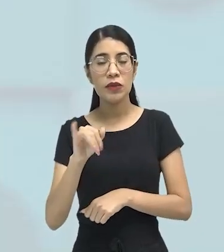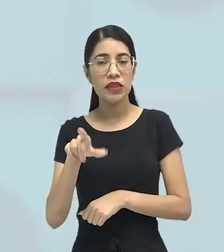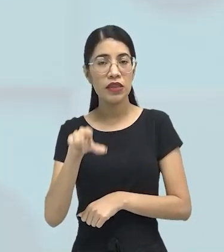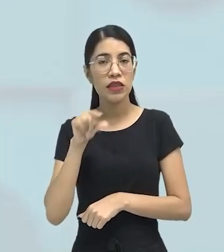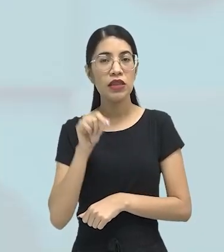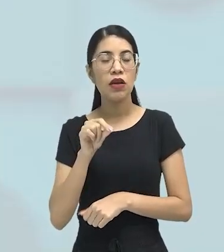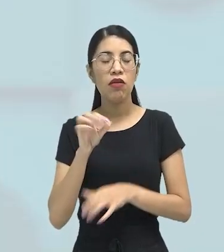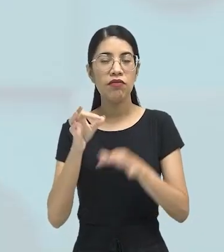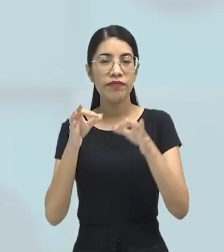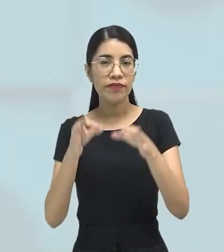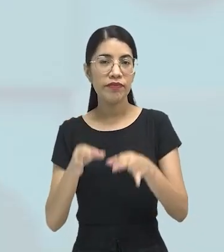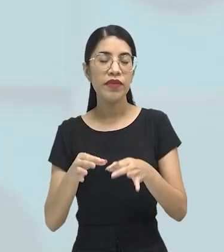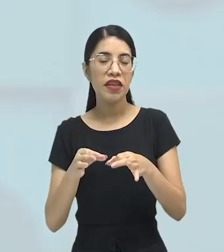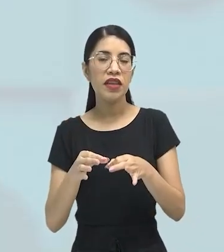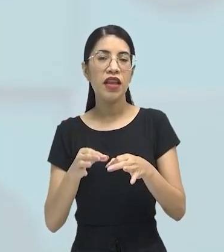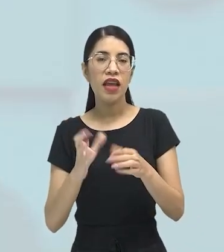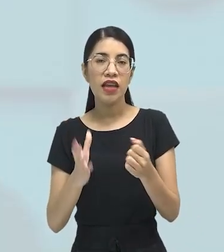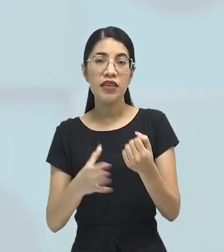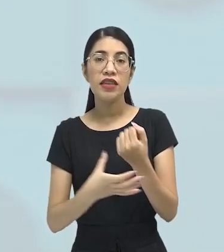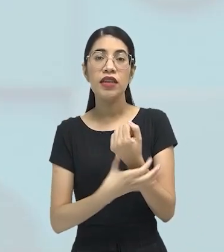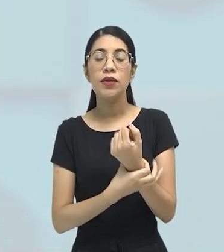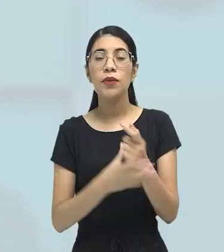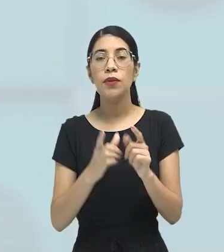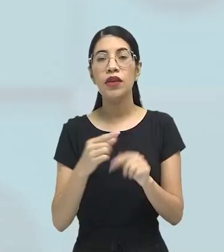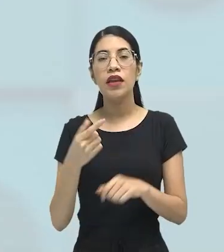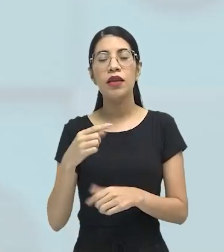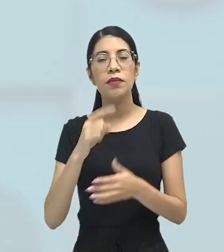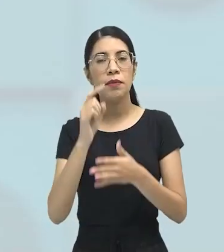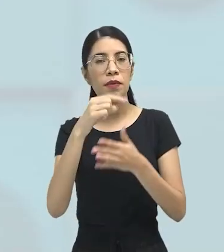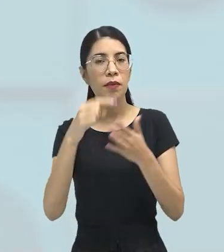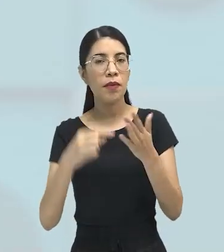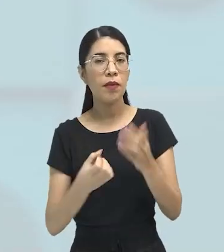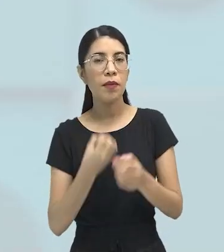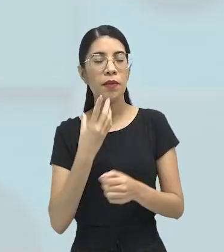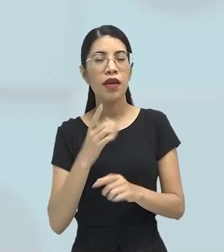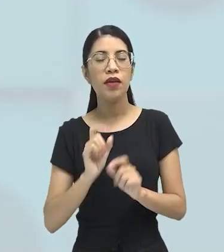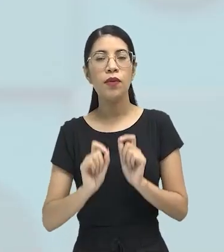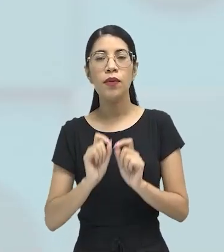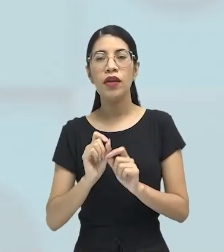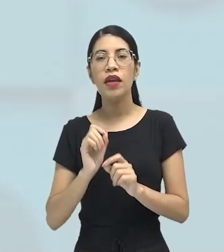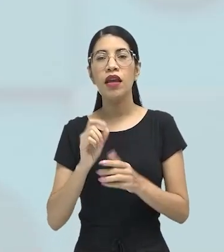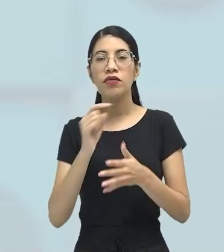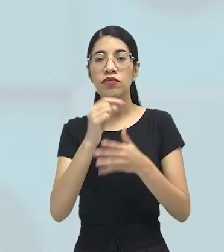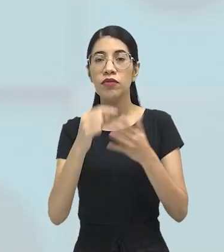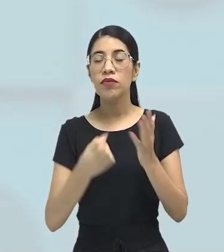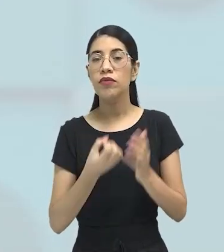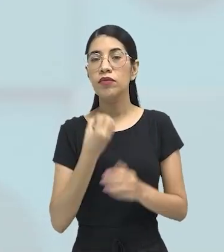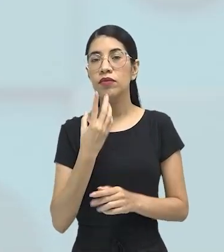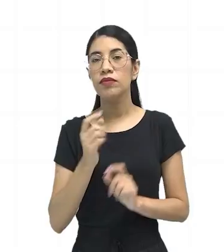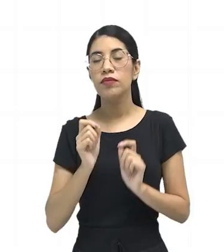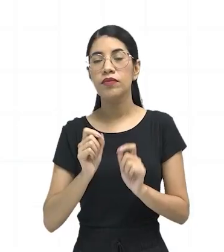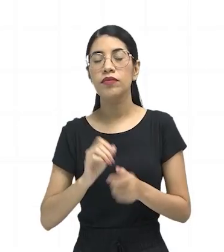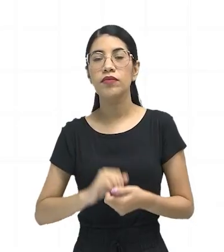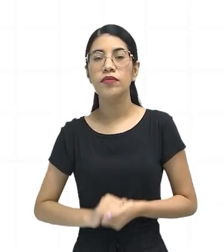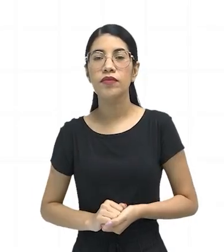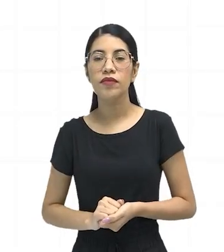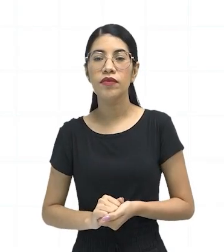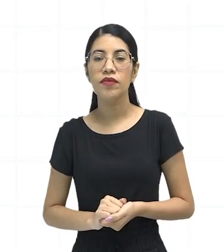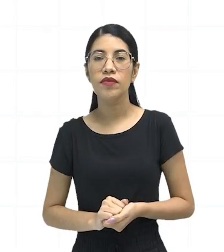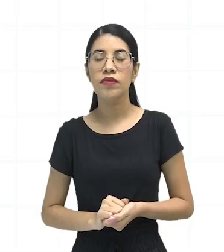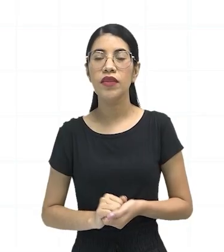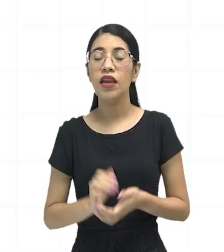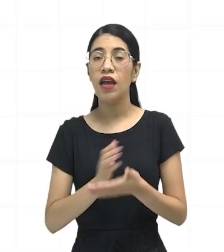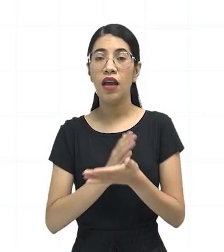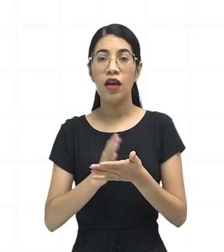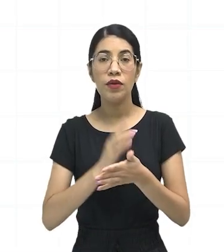escolhe, com certeza é garantido para vocês vários benefícios. Vamos relembrar alguns? Observem aí. Bom,